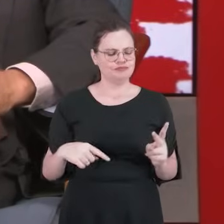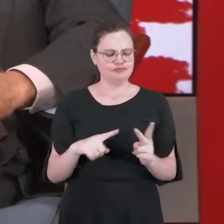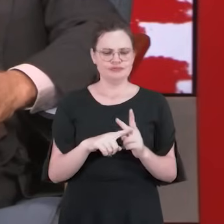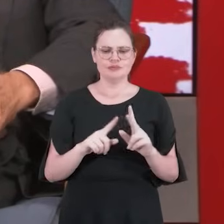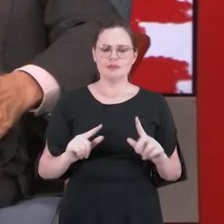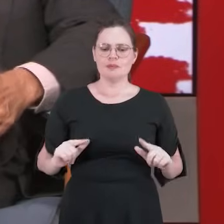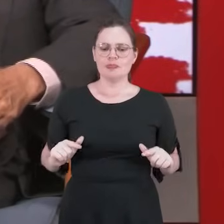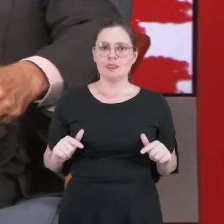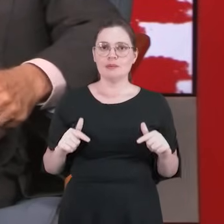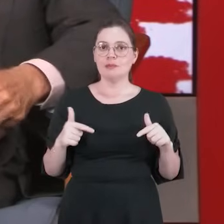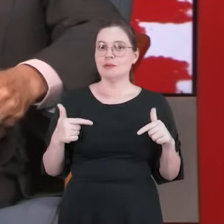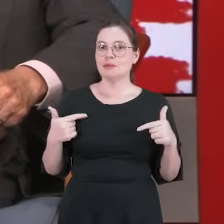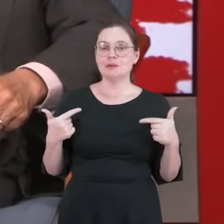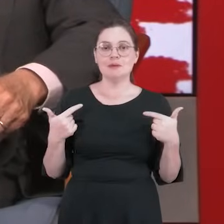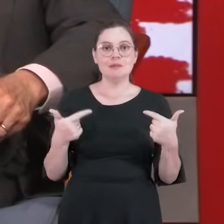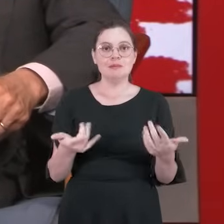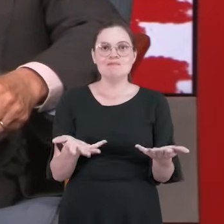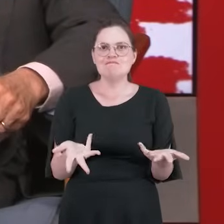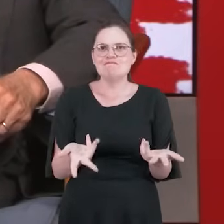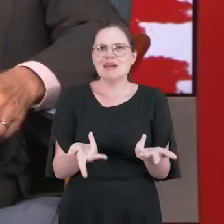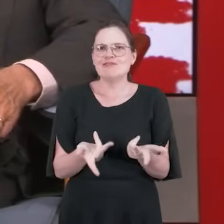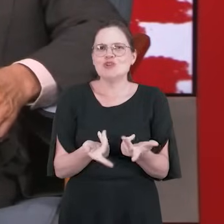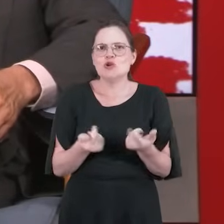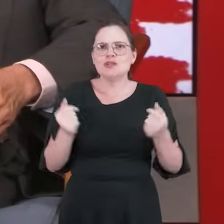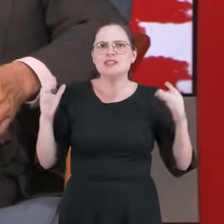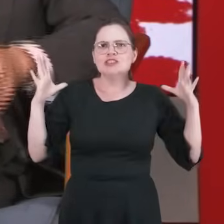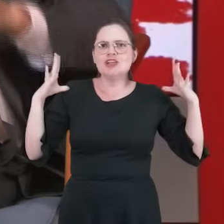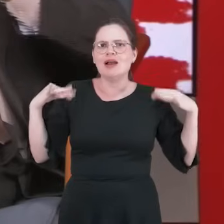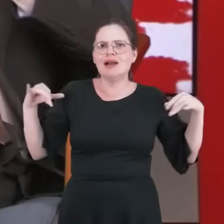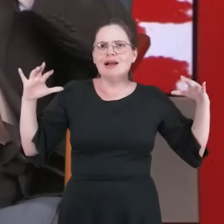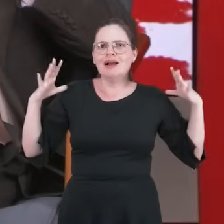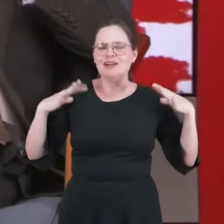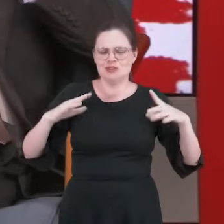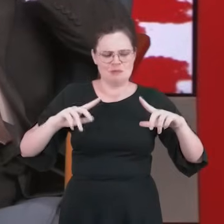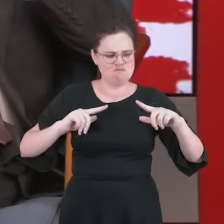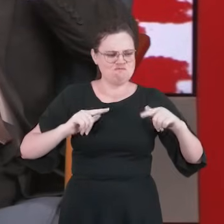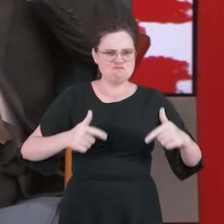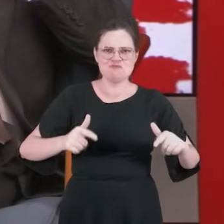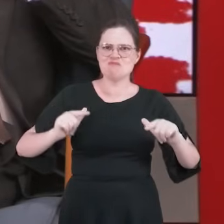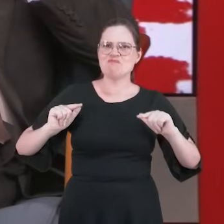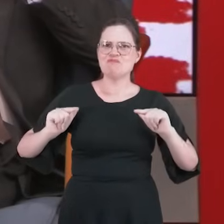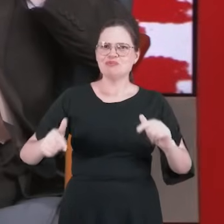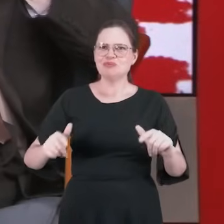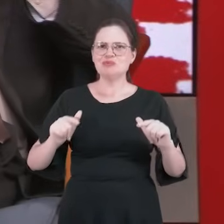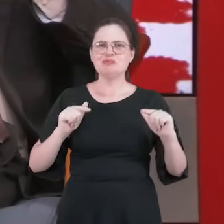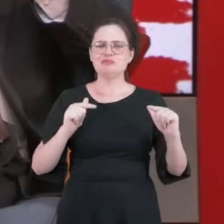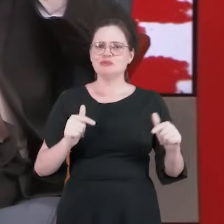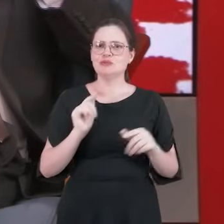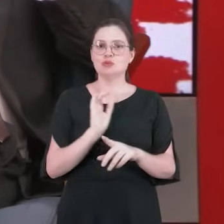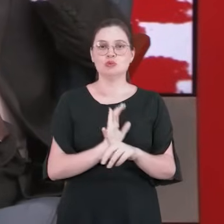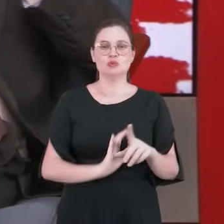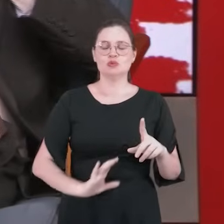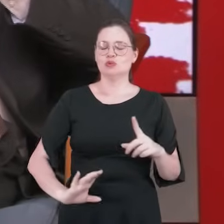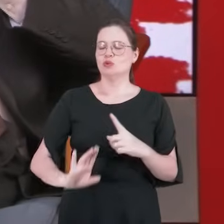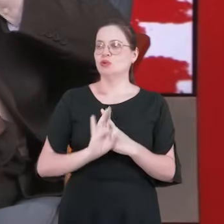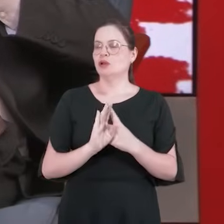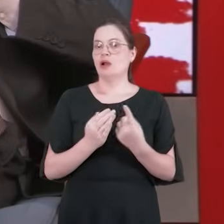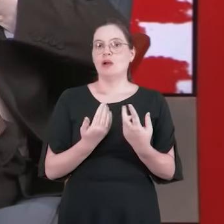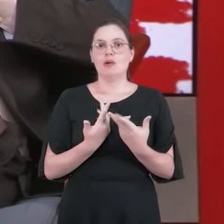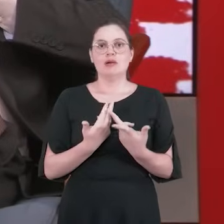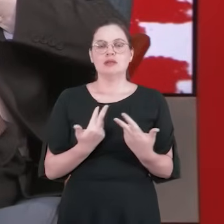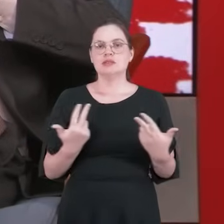ministrações incríveis de anjos, ministrações de anjos nos cultos, coisas